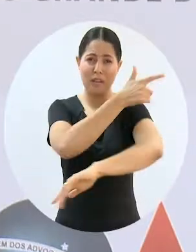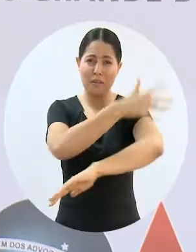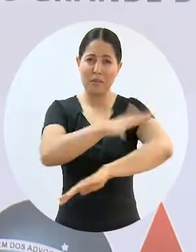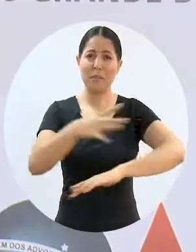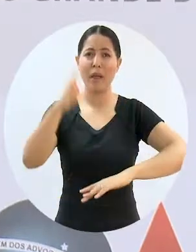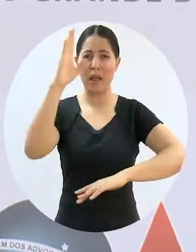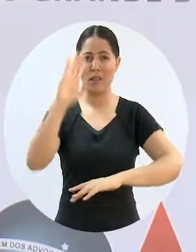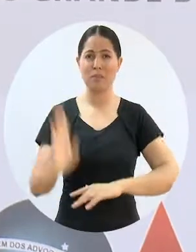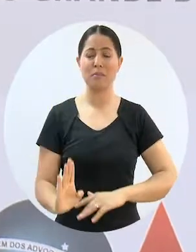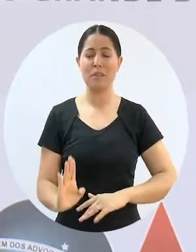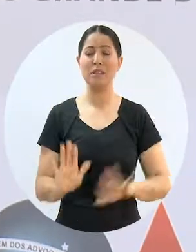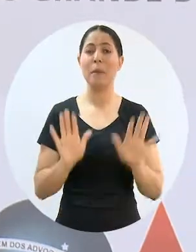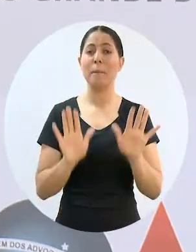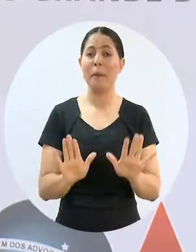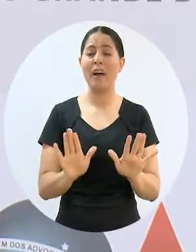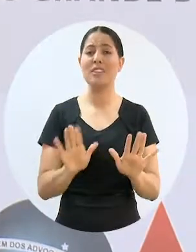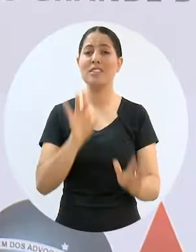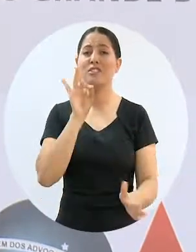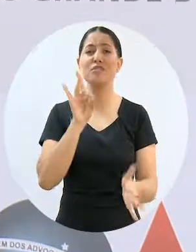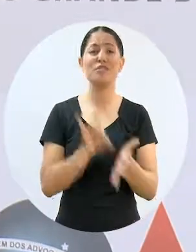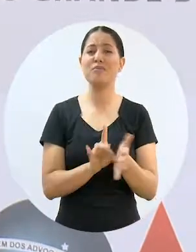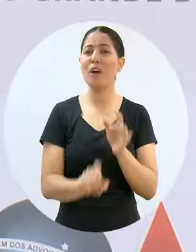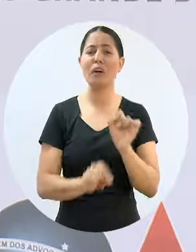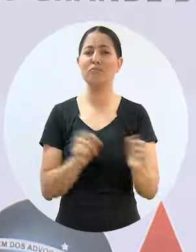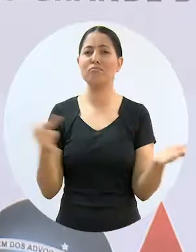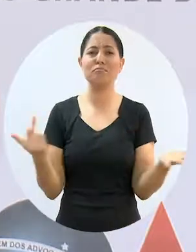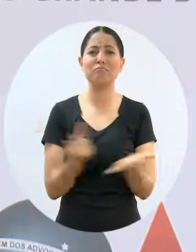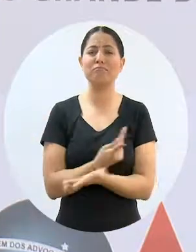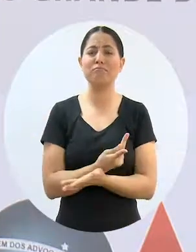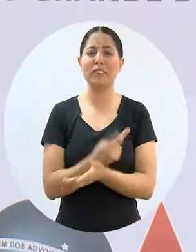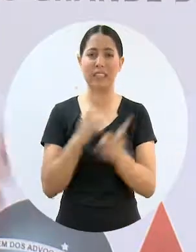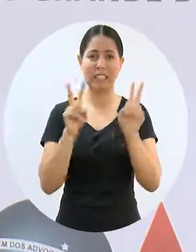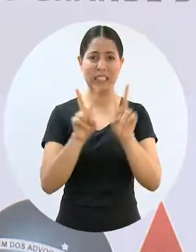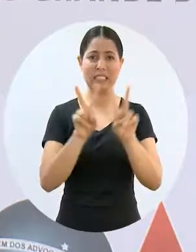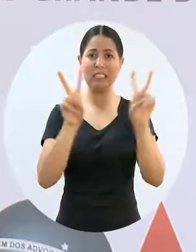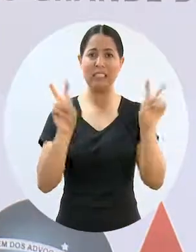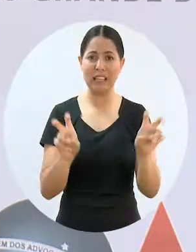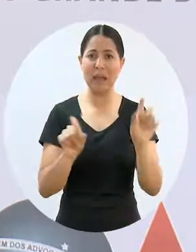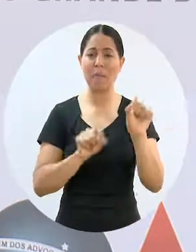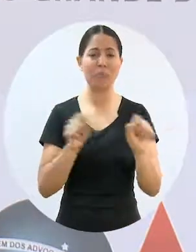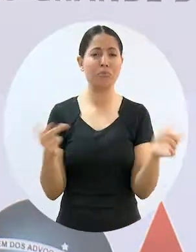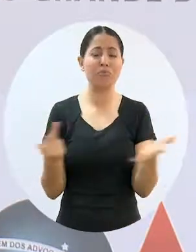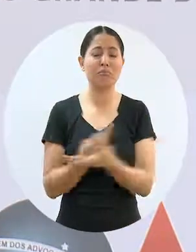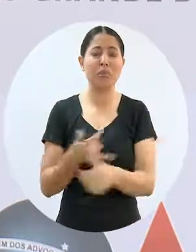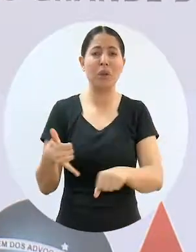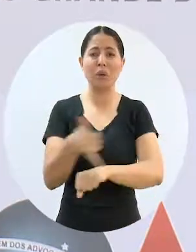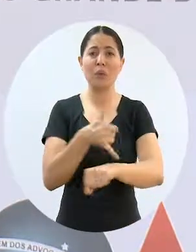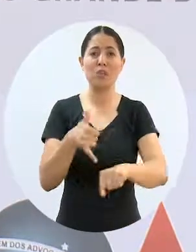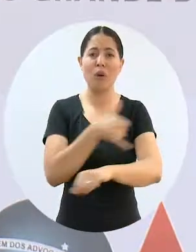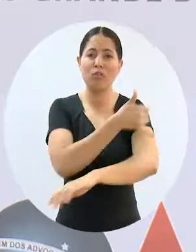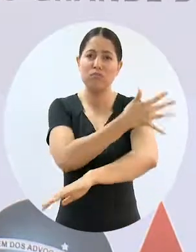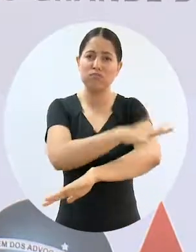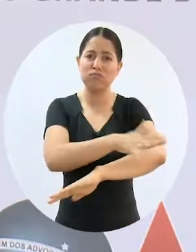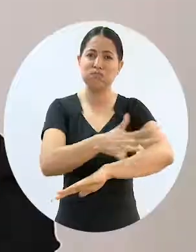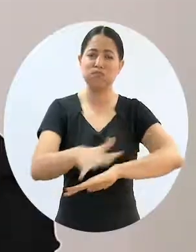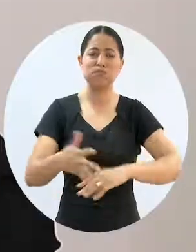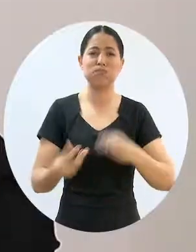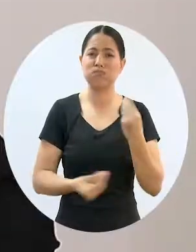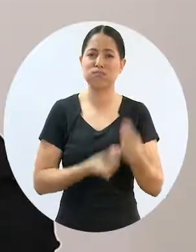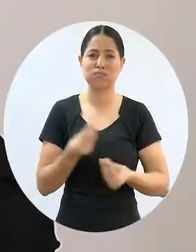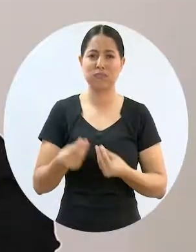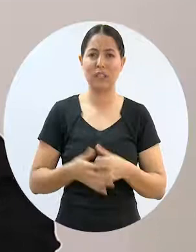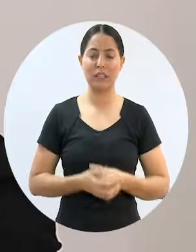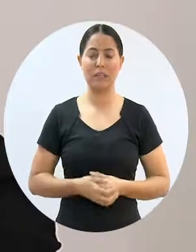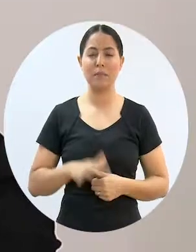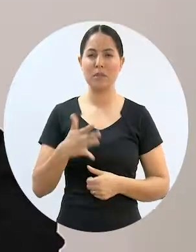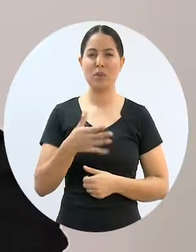em várias praias brasileiras. Mas o que de fato se sabe sobre essas manchas de óleo? As manchas